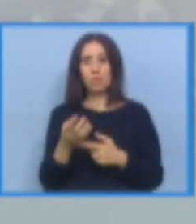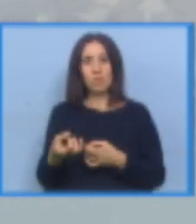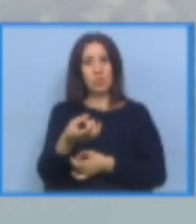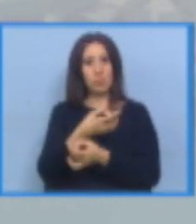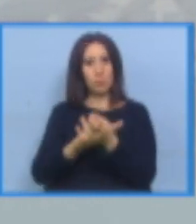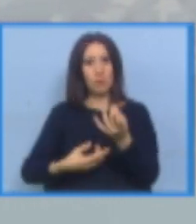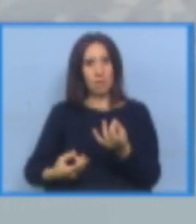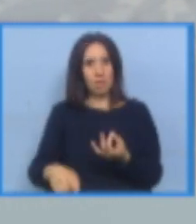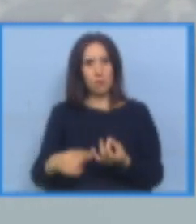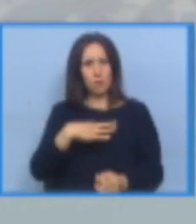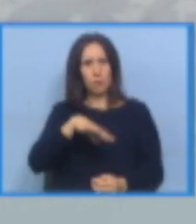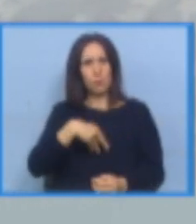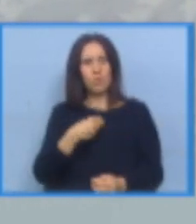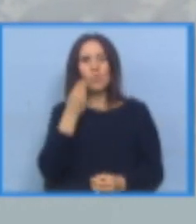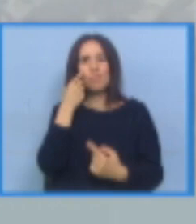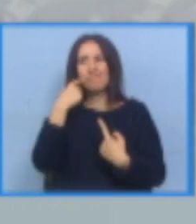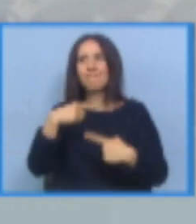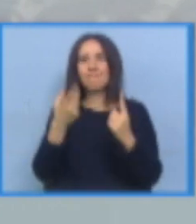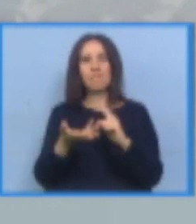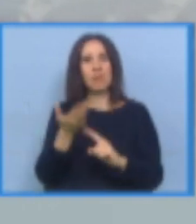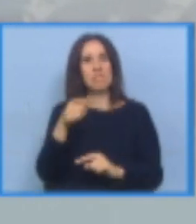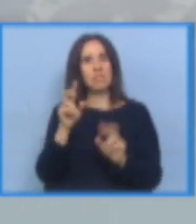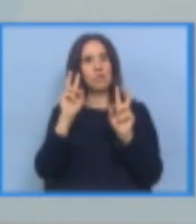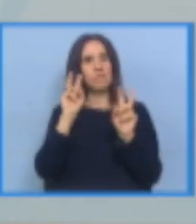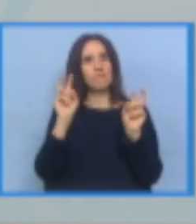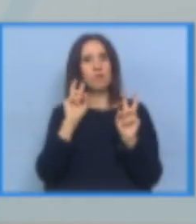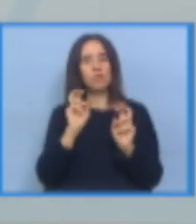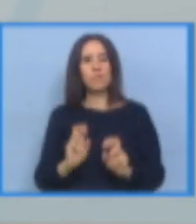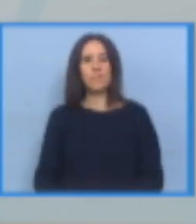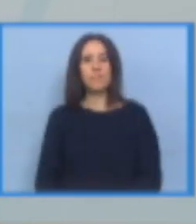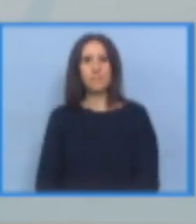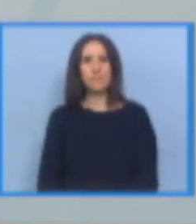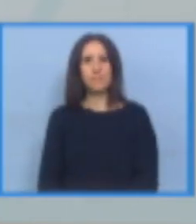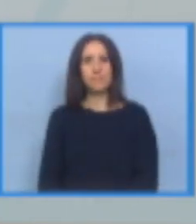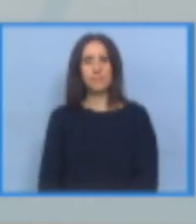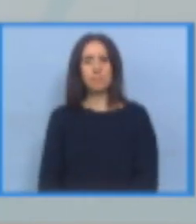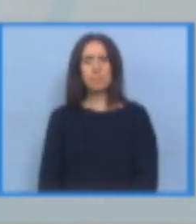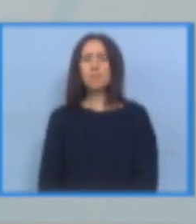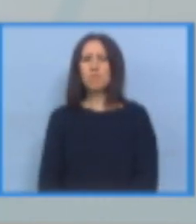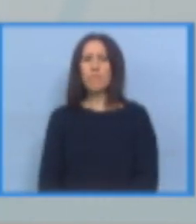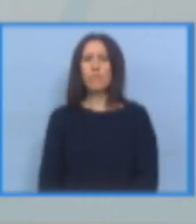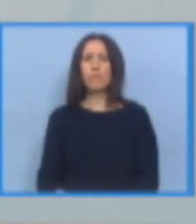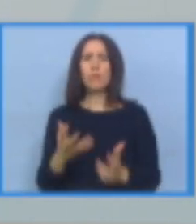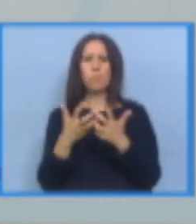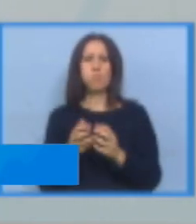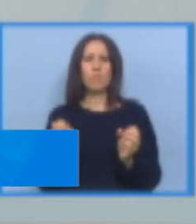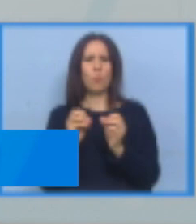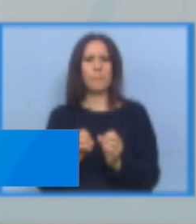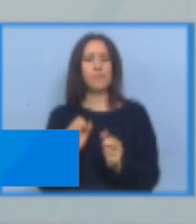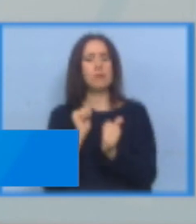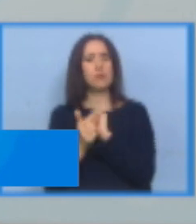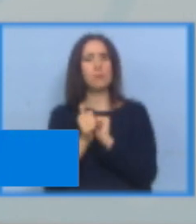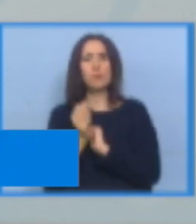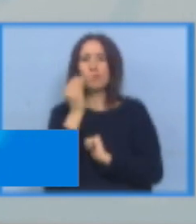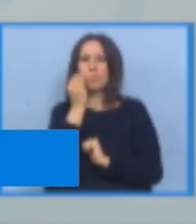Mundo. De que forma dar mais palco a esses valores? Sem dúvida que o desporto tem essa